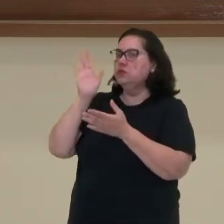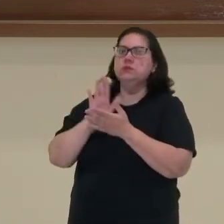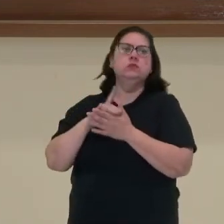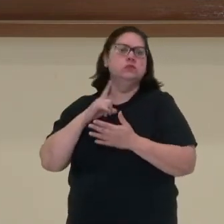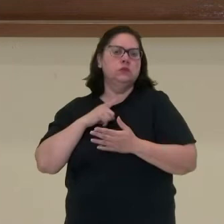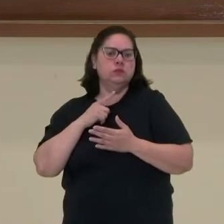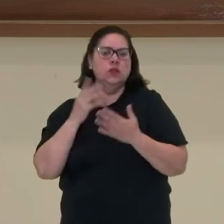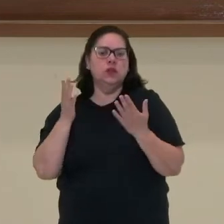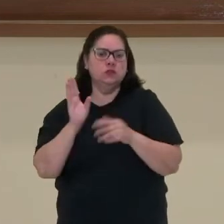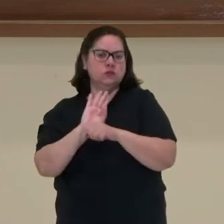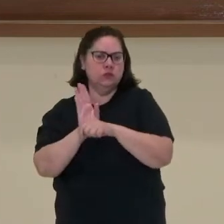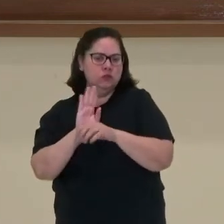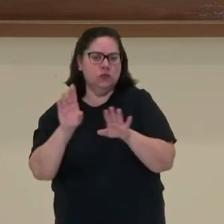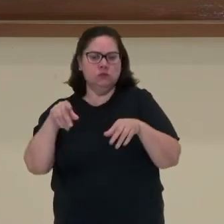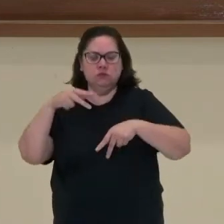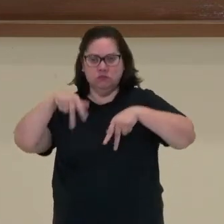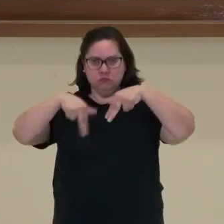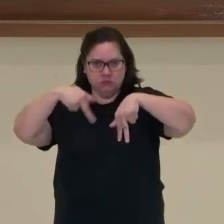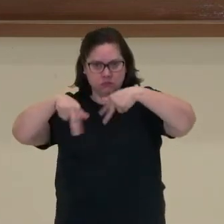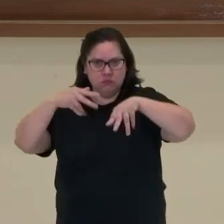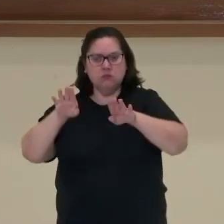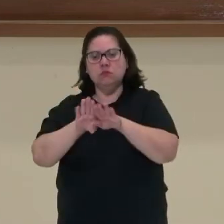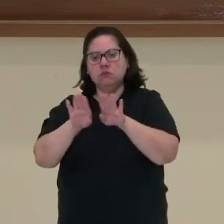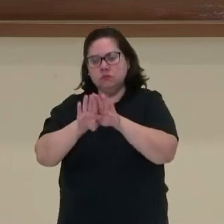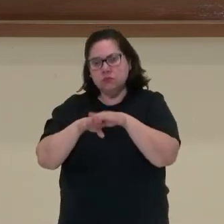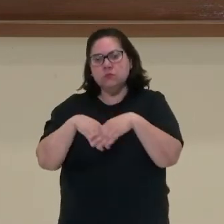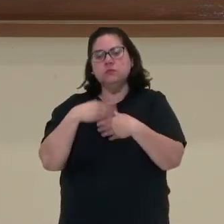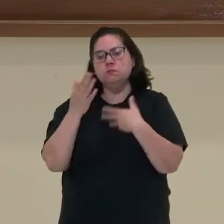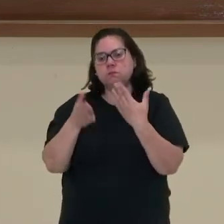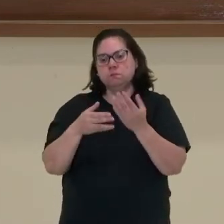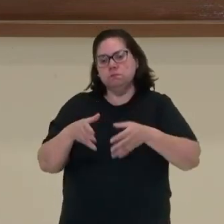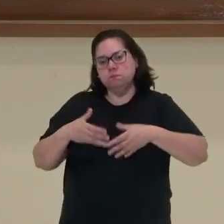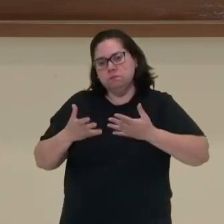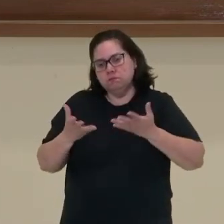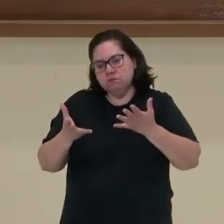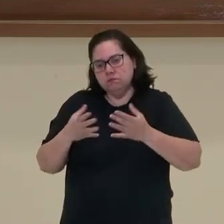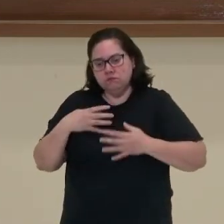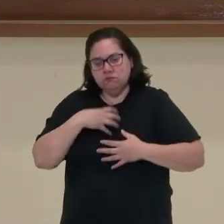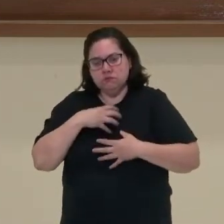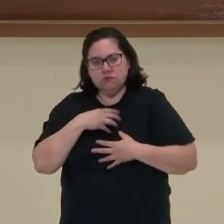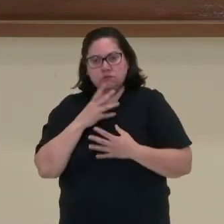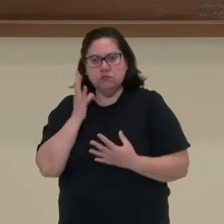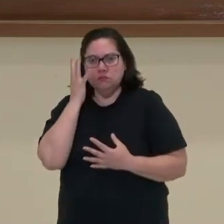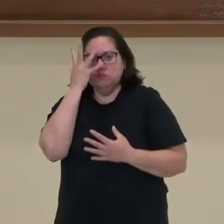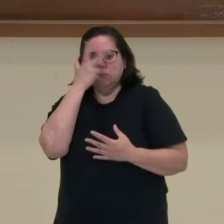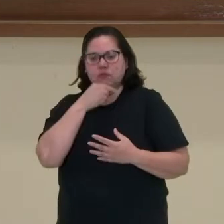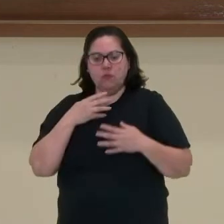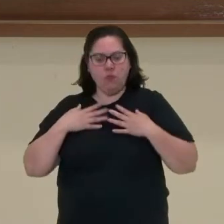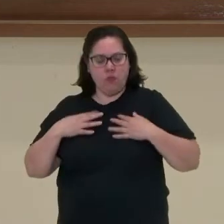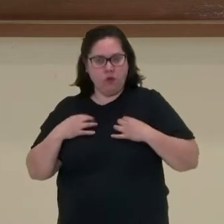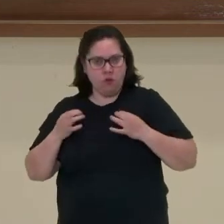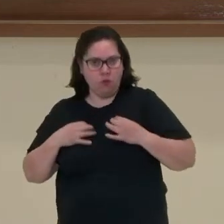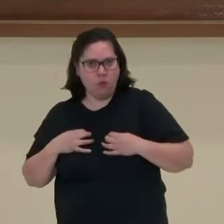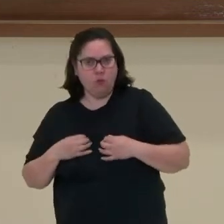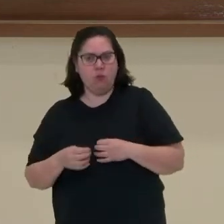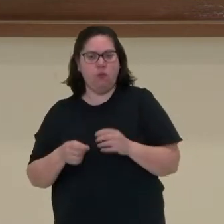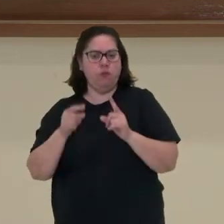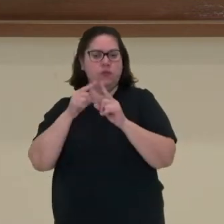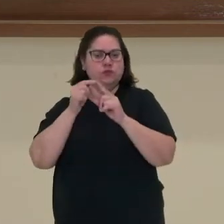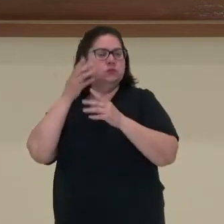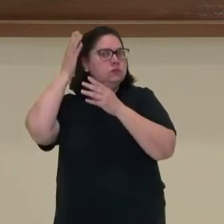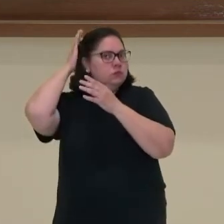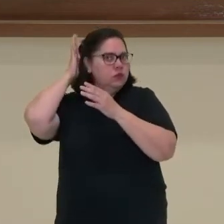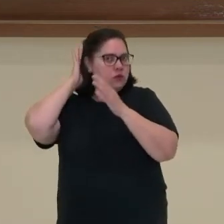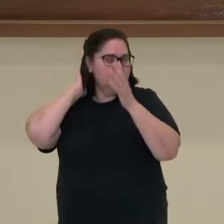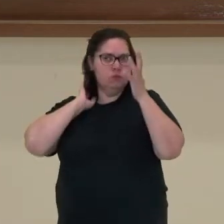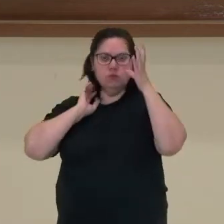isso nas novelas também. As novelas propagam modelos de estética e muitas vezes uma roupa ou um tipo de cabelo que é mostrado lá, de